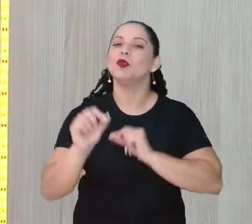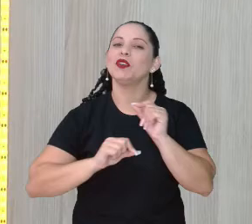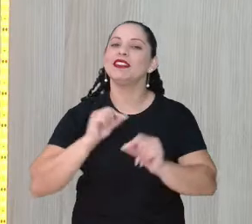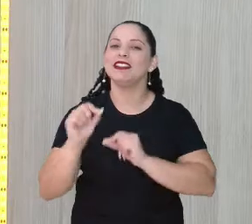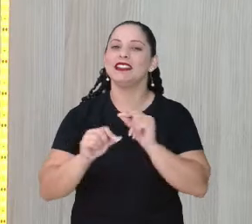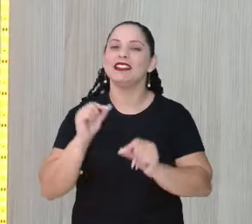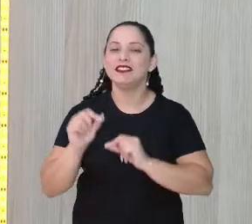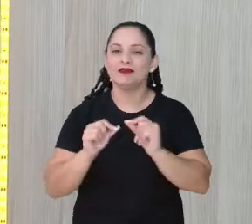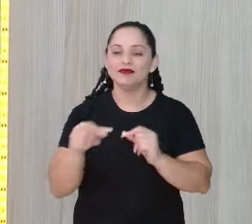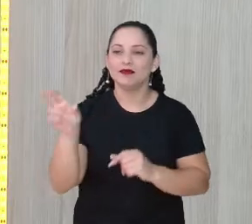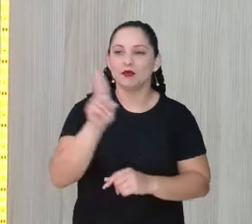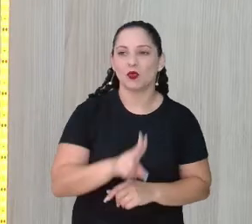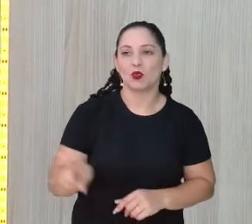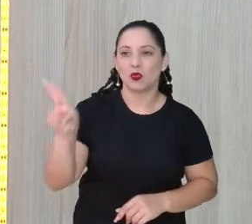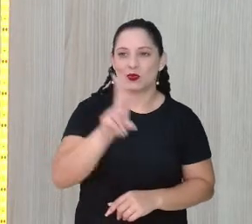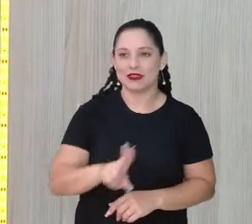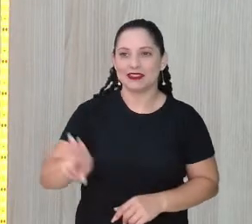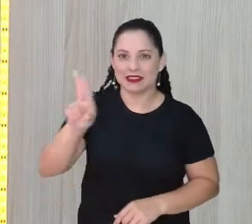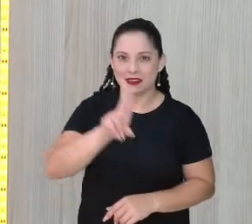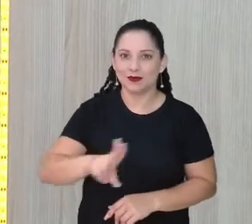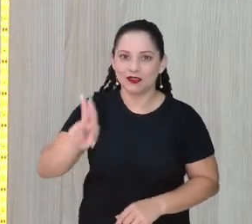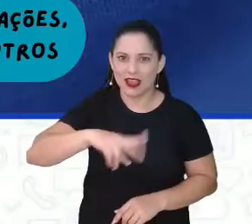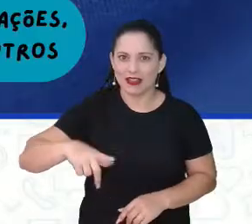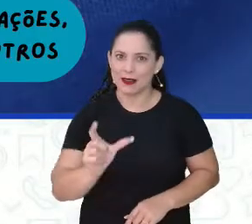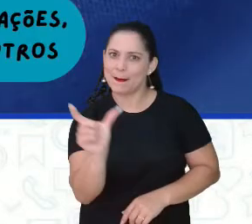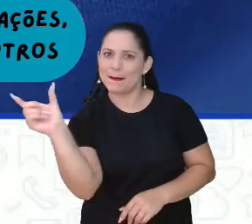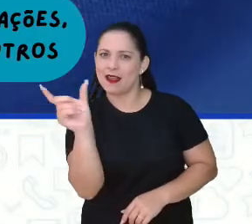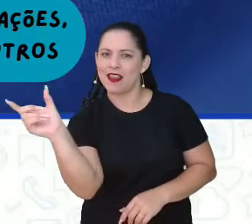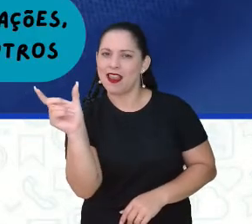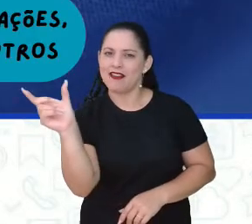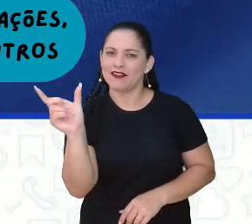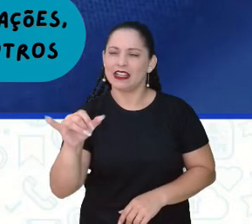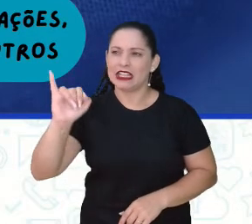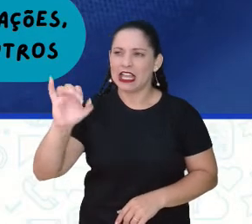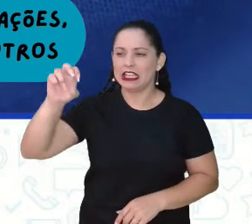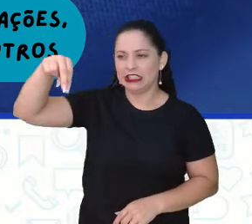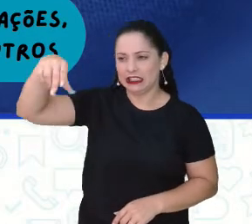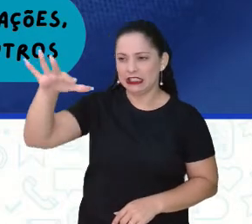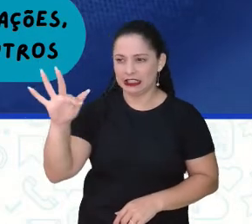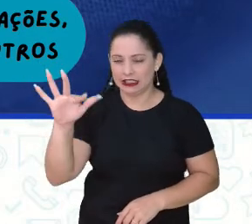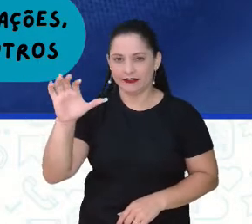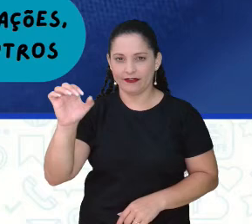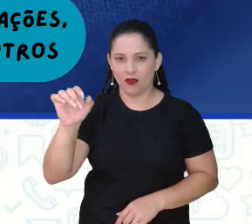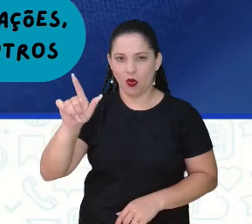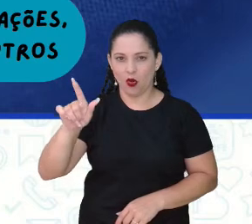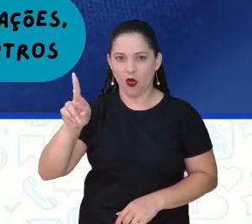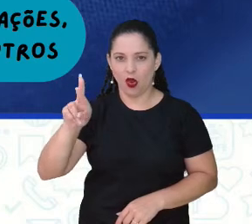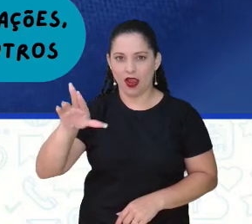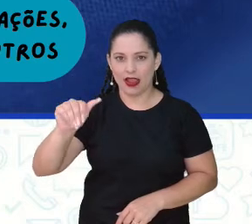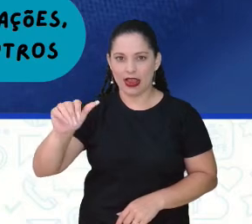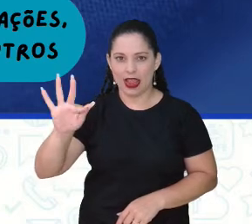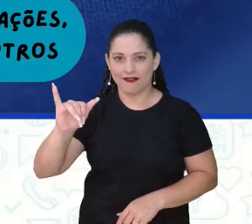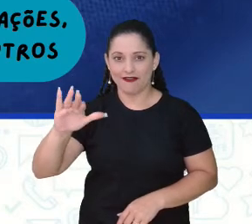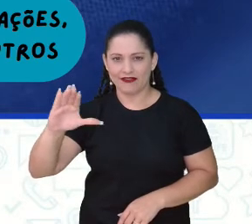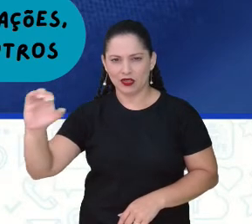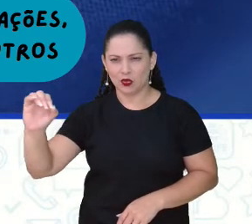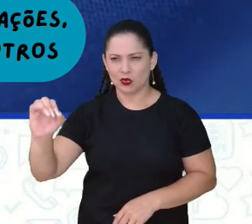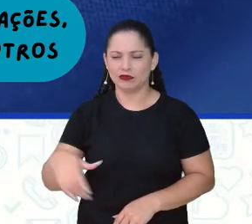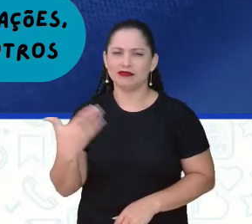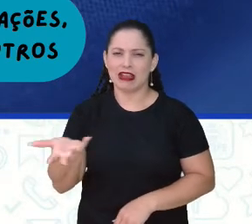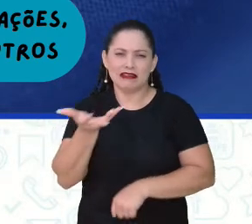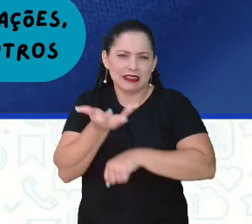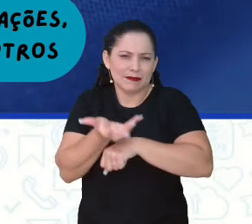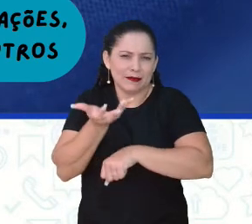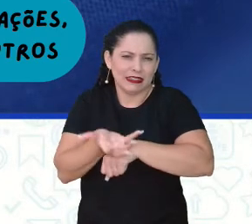aí usamos essa palavra infográfico, que pode ser feito em qualquer disciplina. E a professora Isabel é uma professora